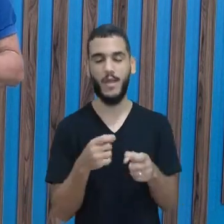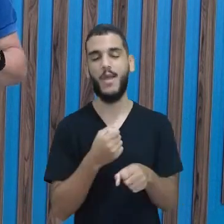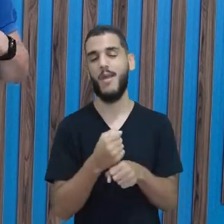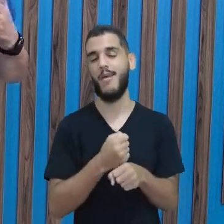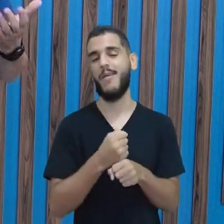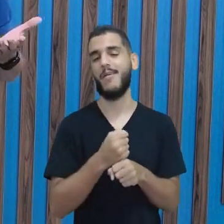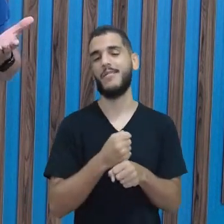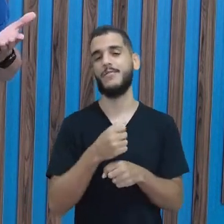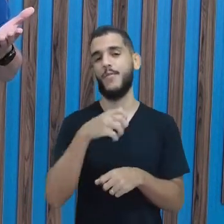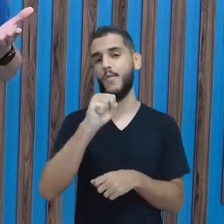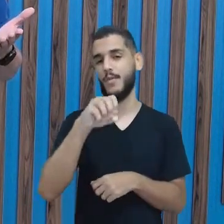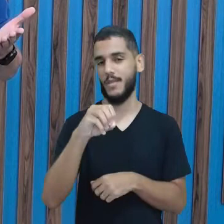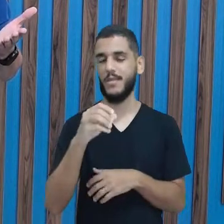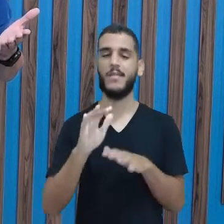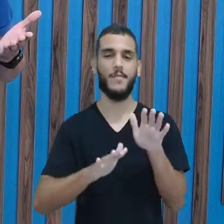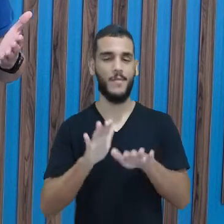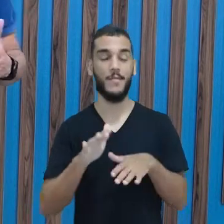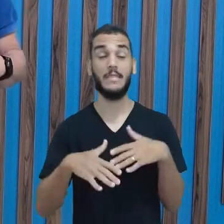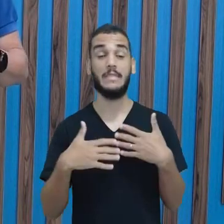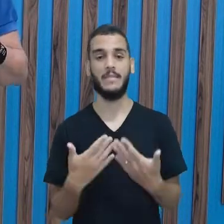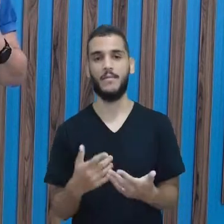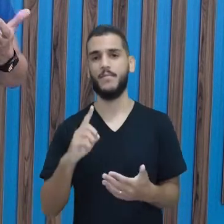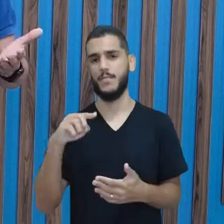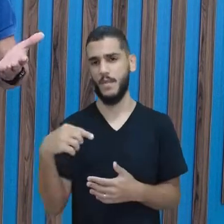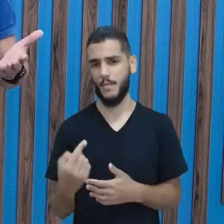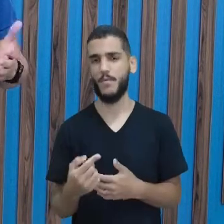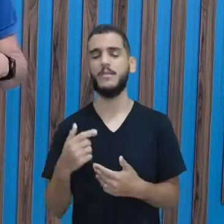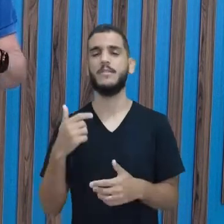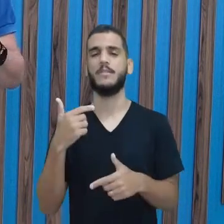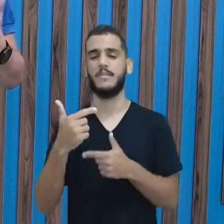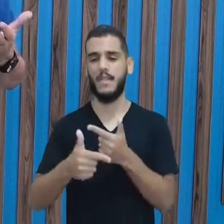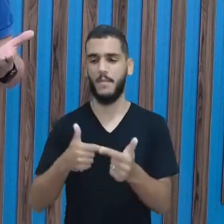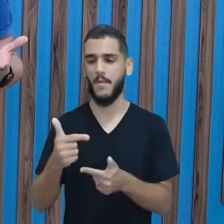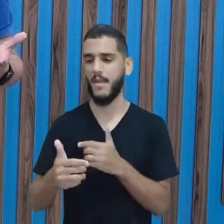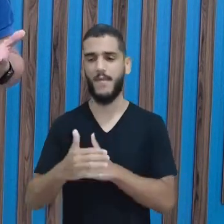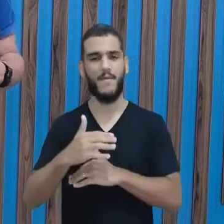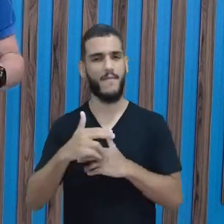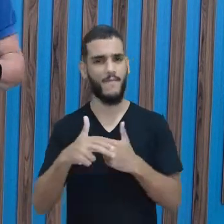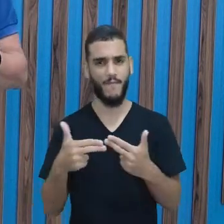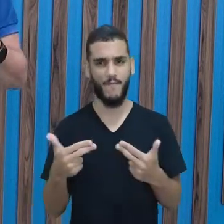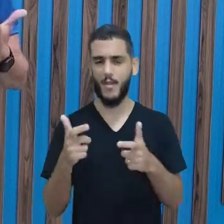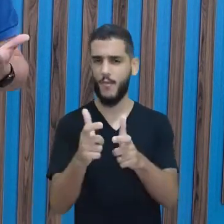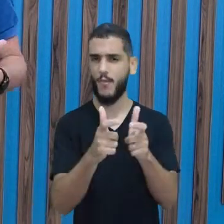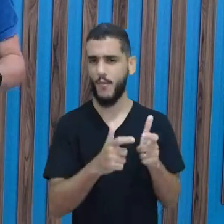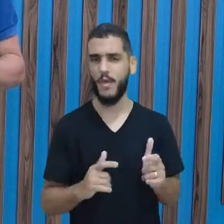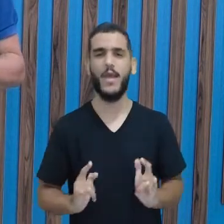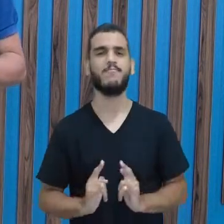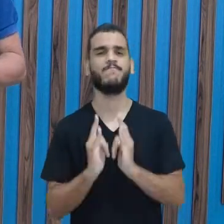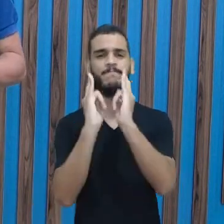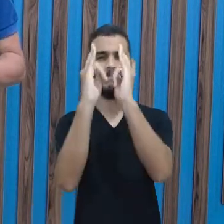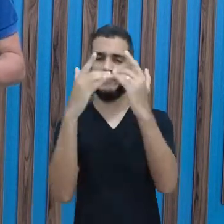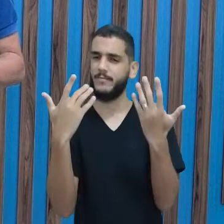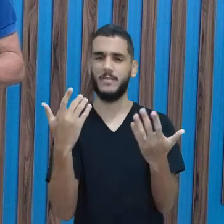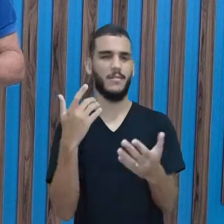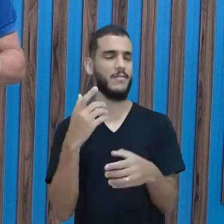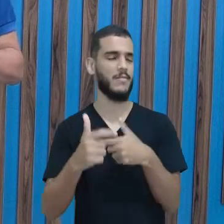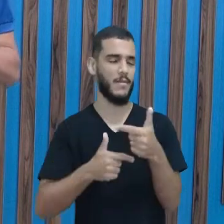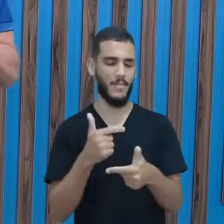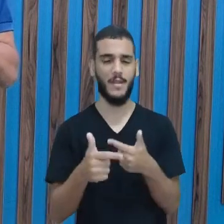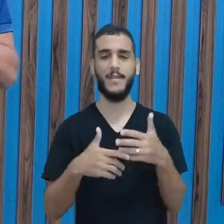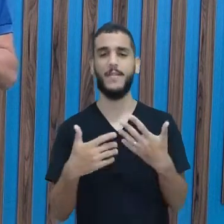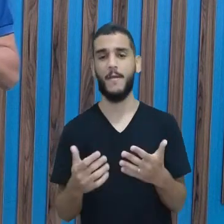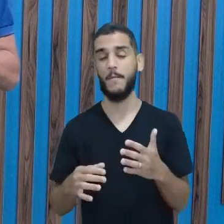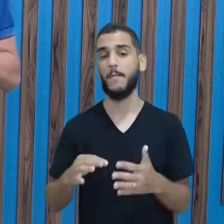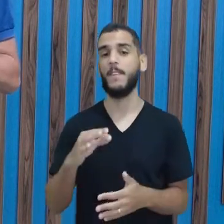Né? Auxiliar de escritório. Né? Depois eu fui almoxarife, fui apontador de mão de obra, trabalhei em construção civil. Mas o